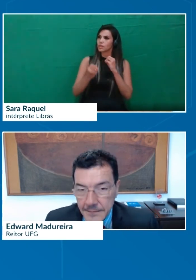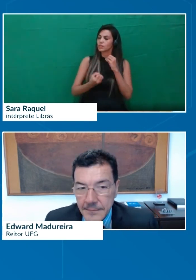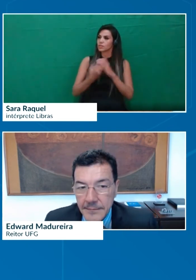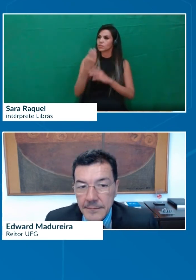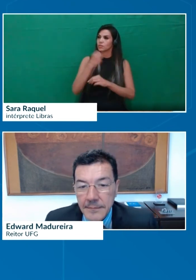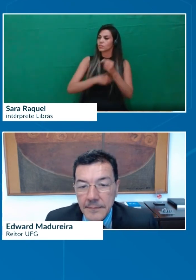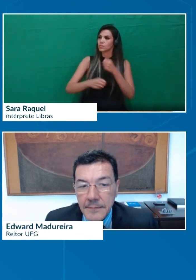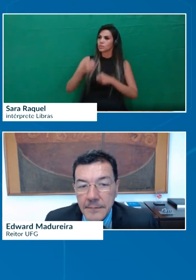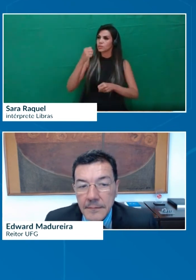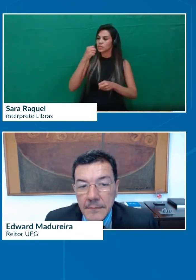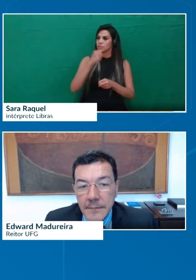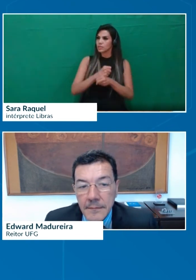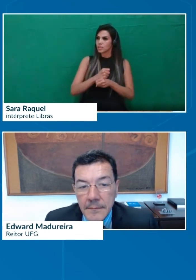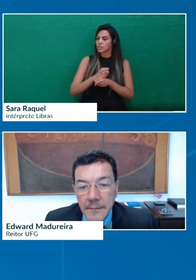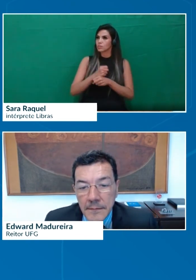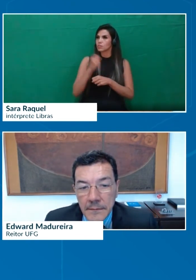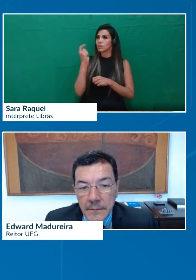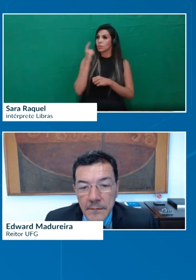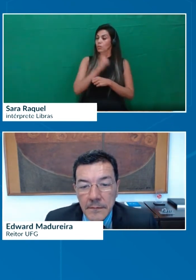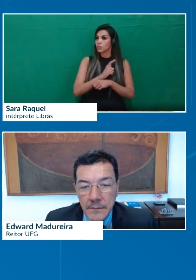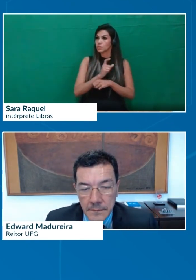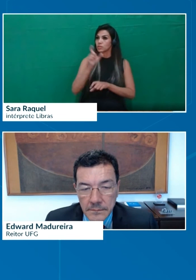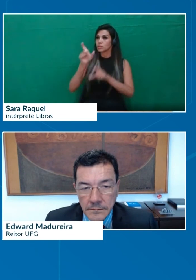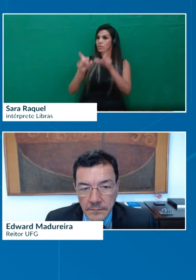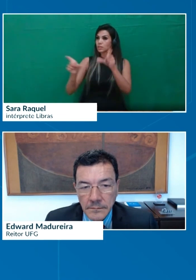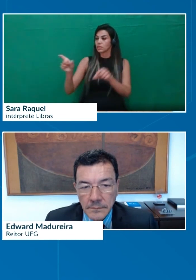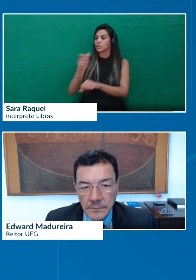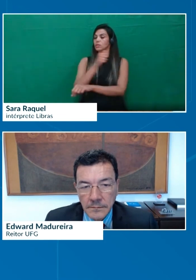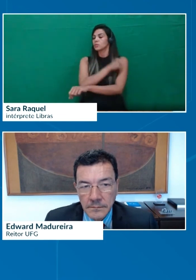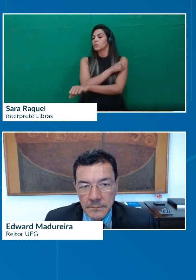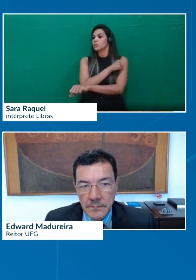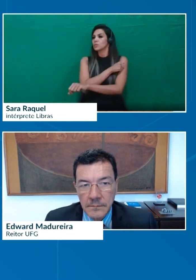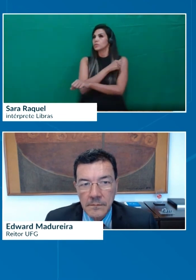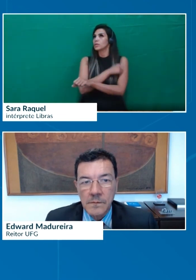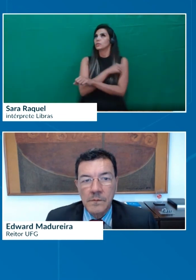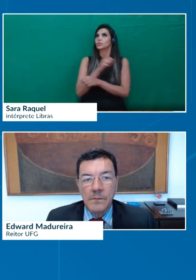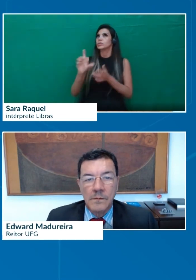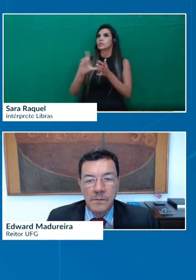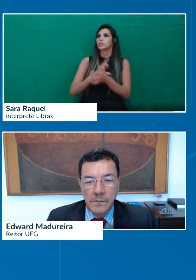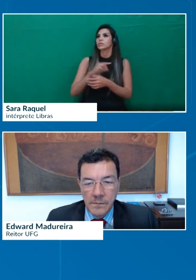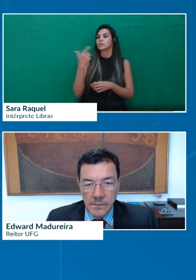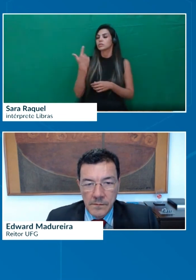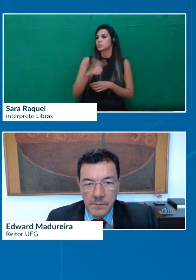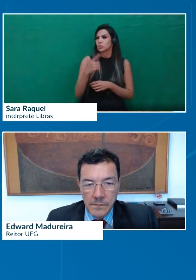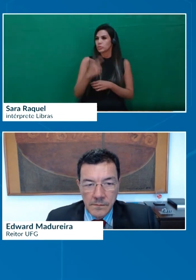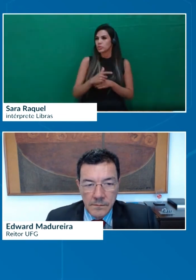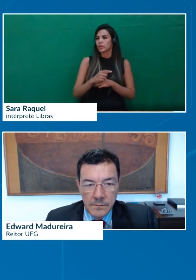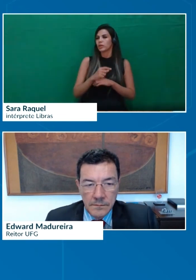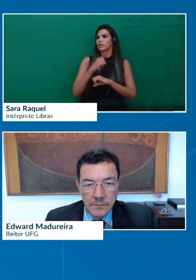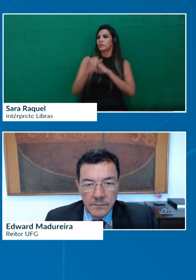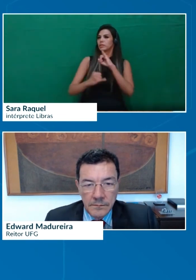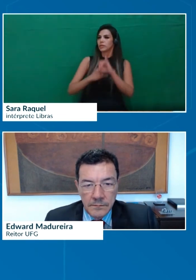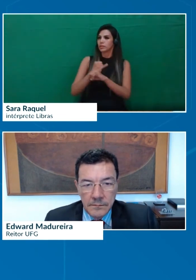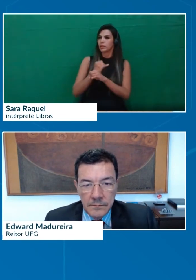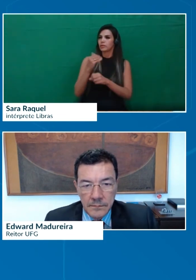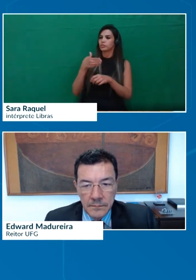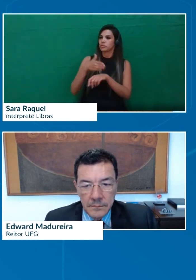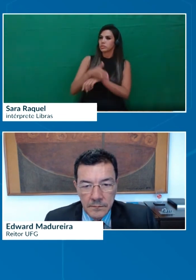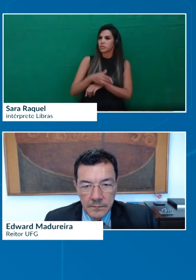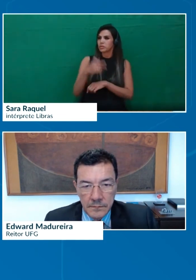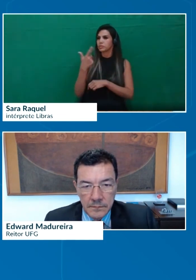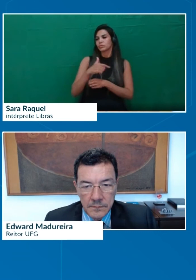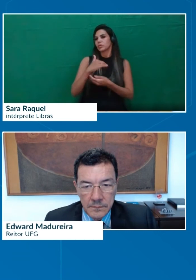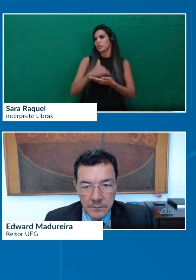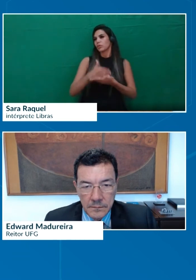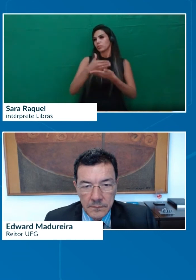para poder conectar esses alunos, né, que não tinham equipamentos, que não tinham formas de se conectar, e